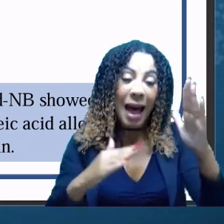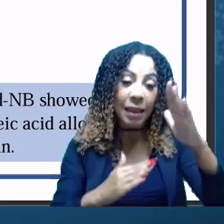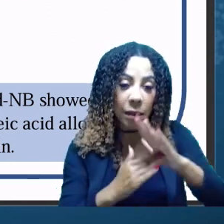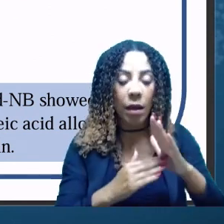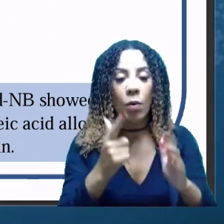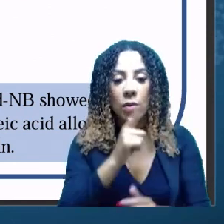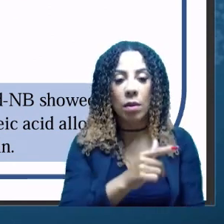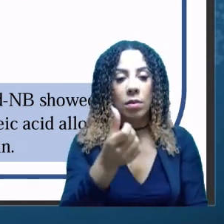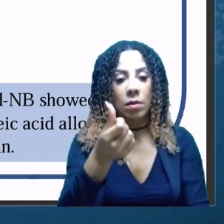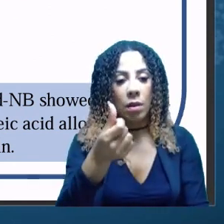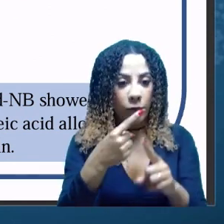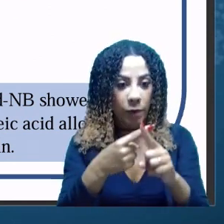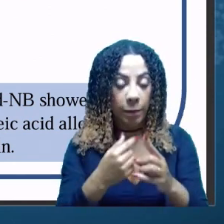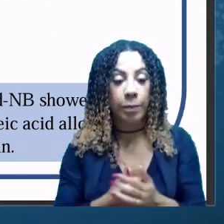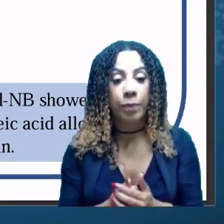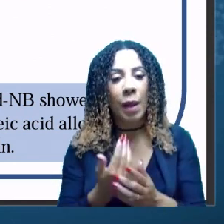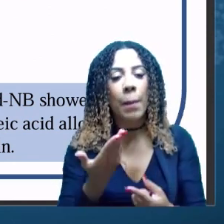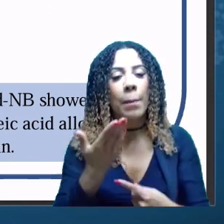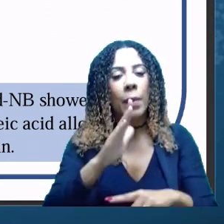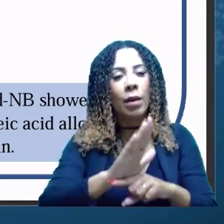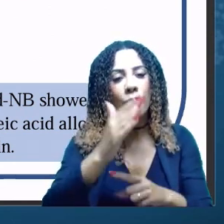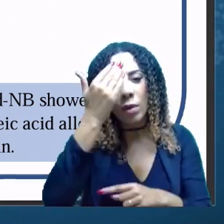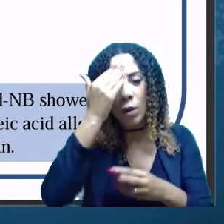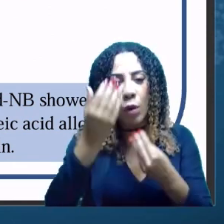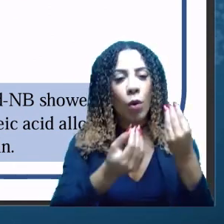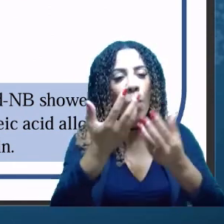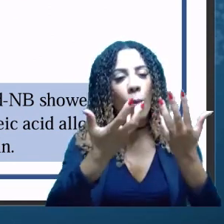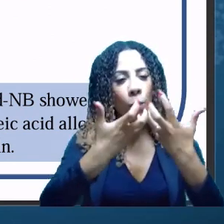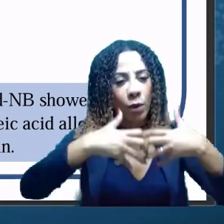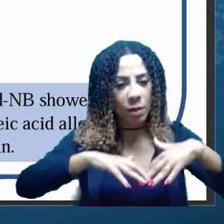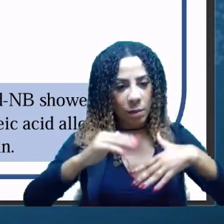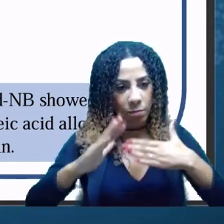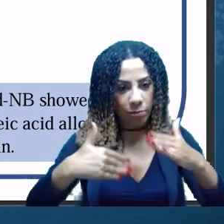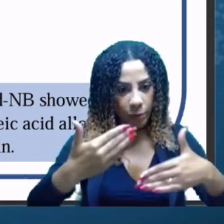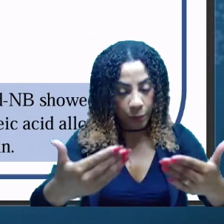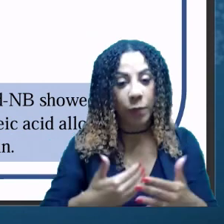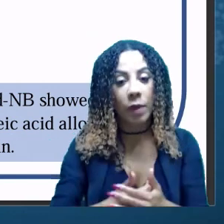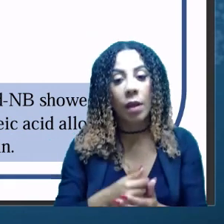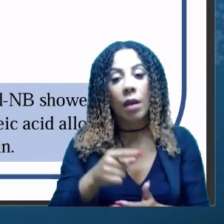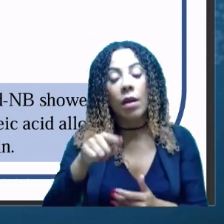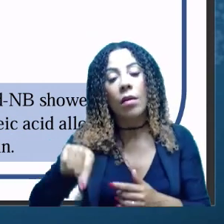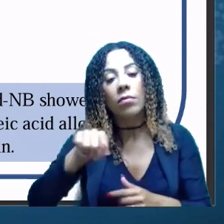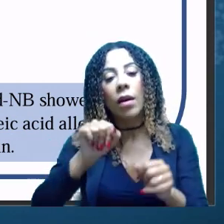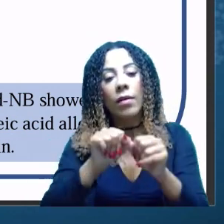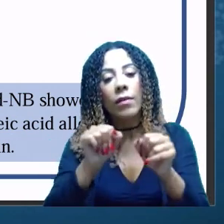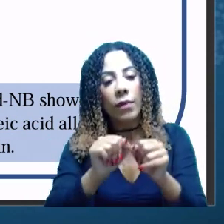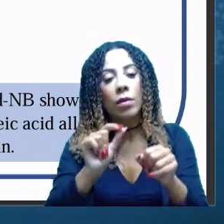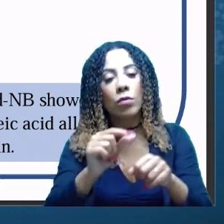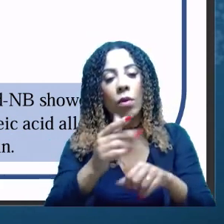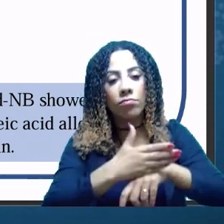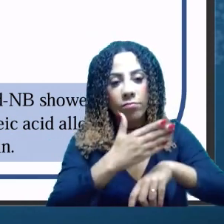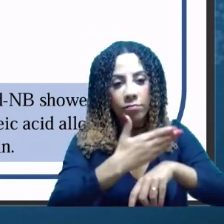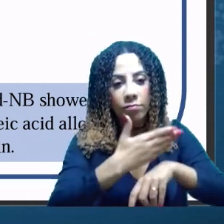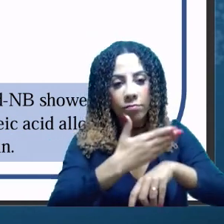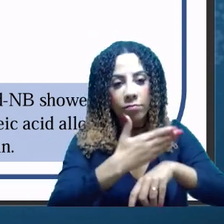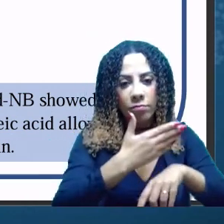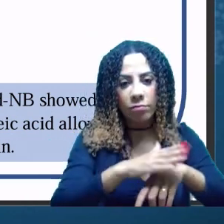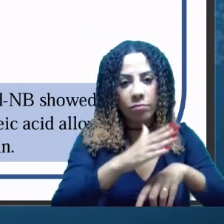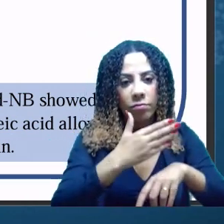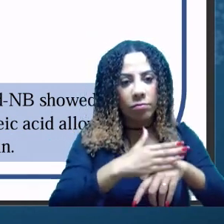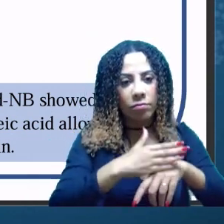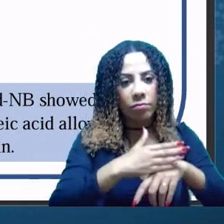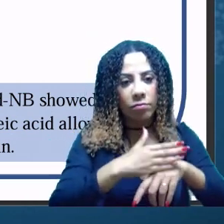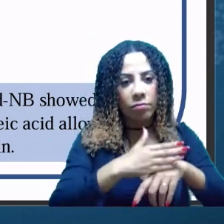Para auxiliar no entendimento desse processo de reversibilidade da proteína, N foi realizado um ensaio de termoforese em microescala, no qual foi utilizada